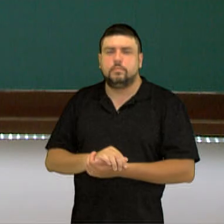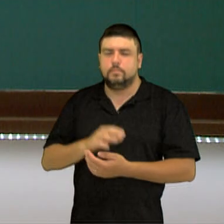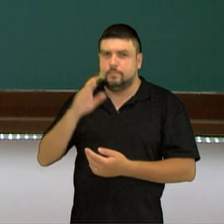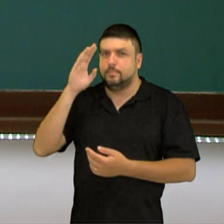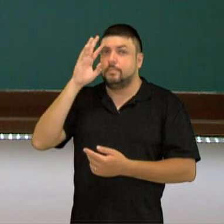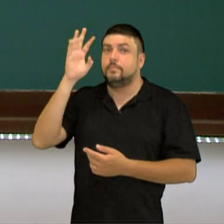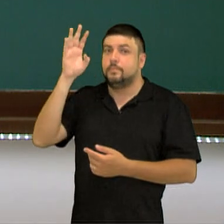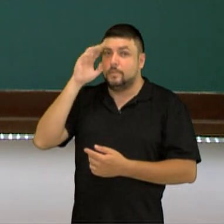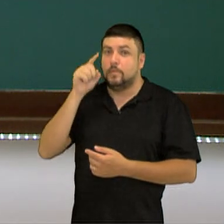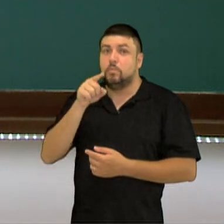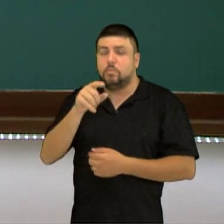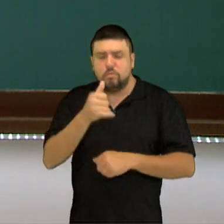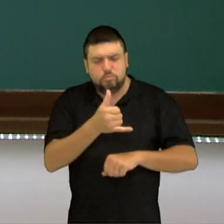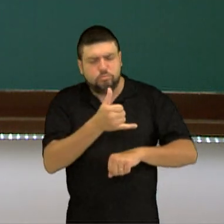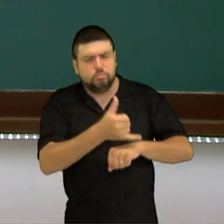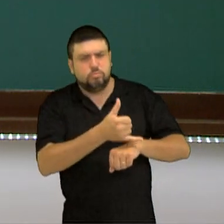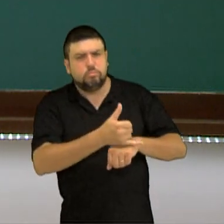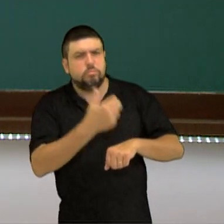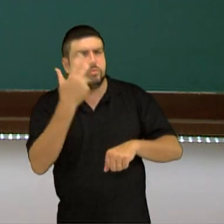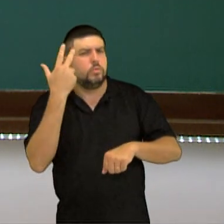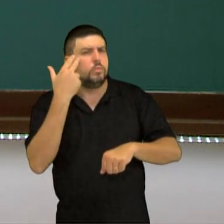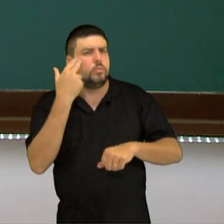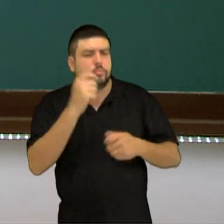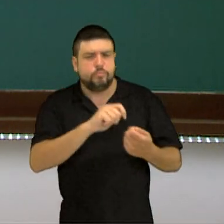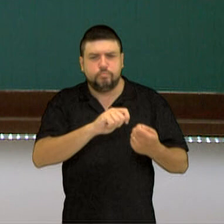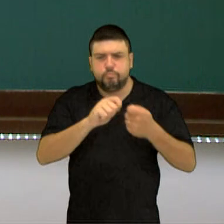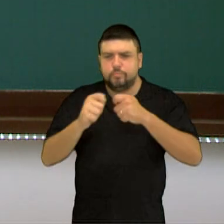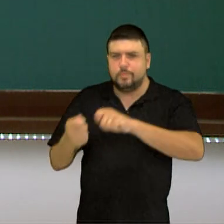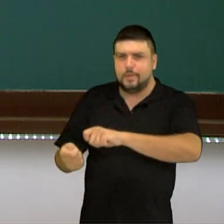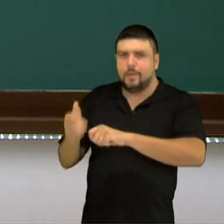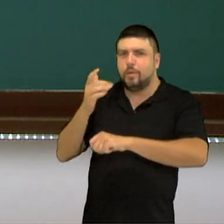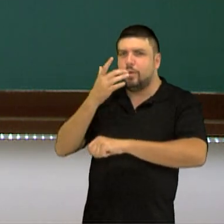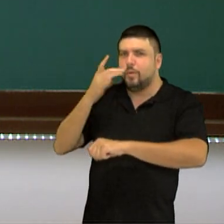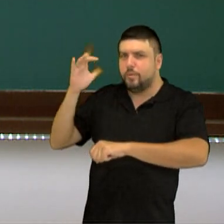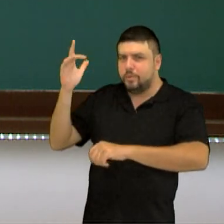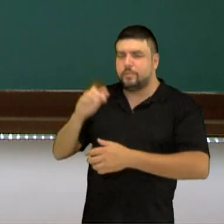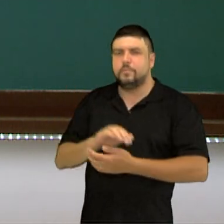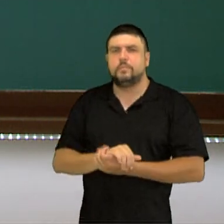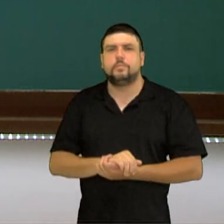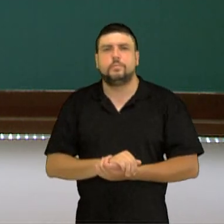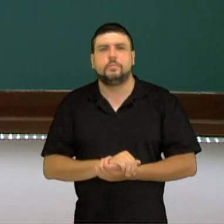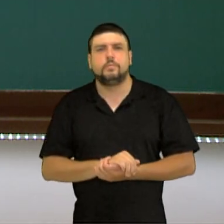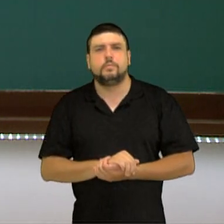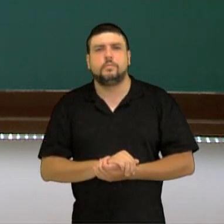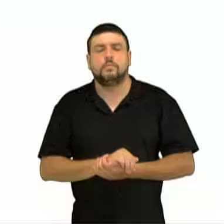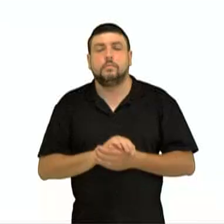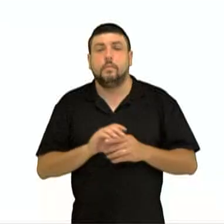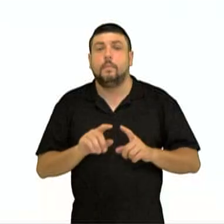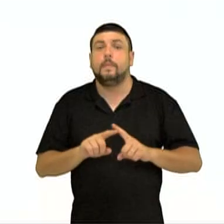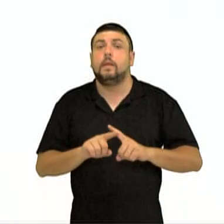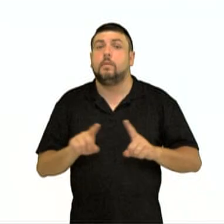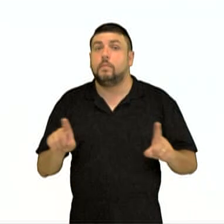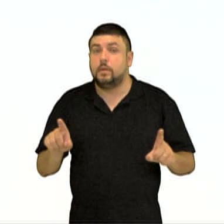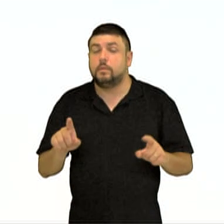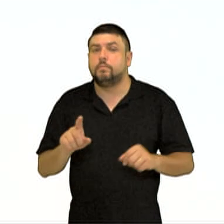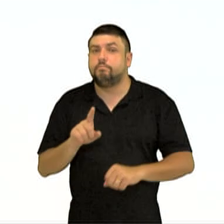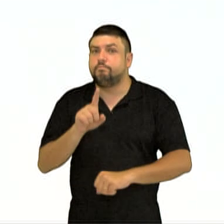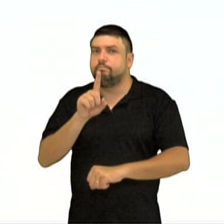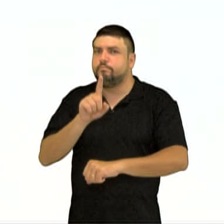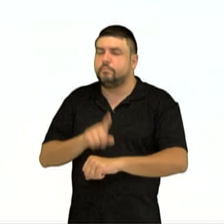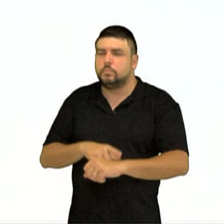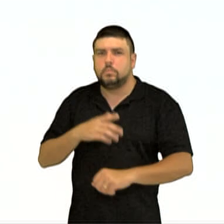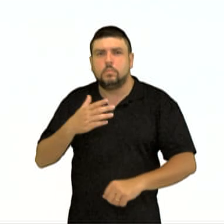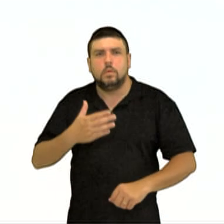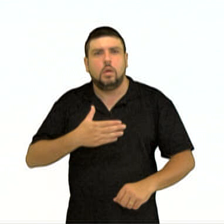um metal comum e transformar em ouro? Mas, neste momento, para surpresa,